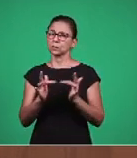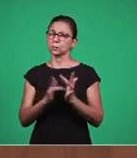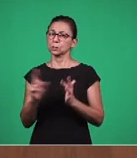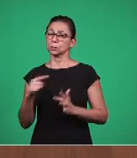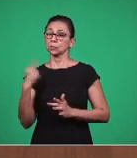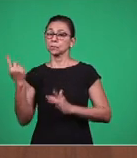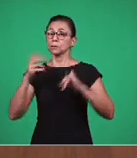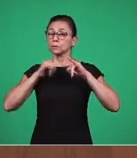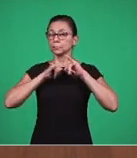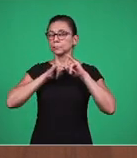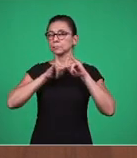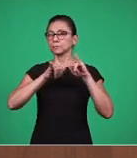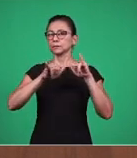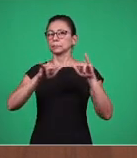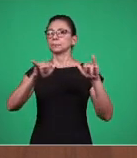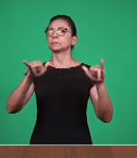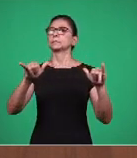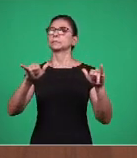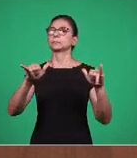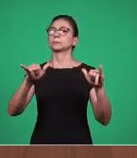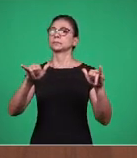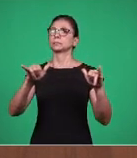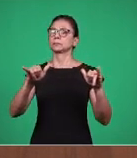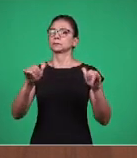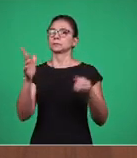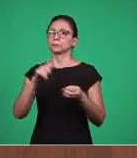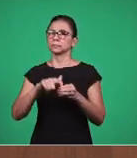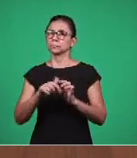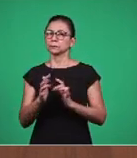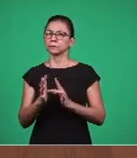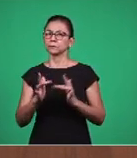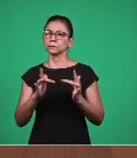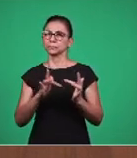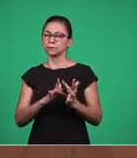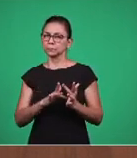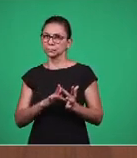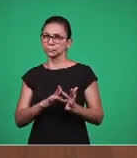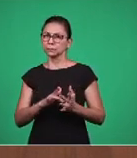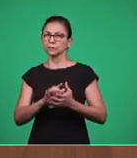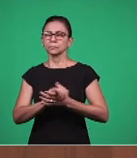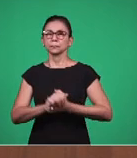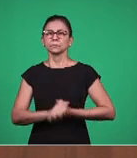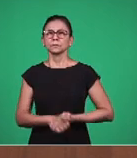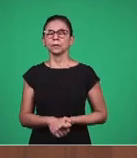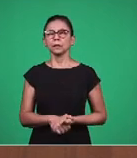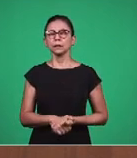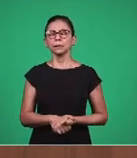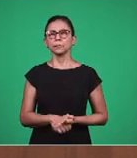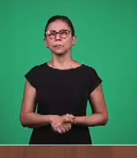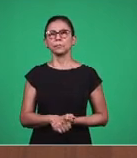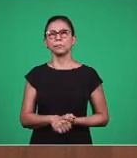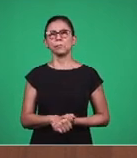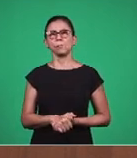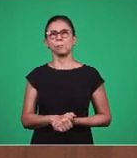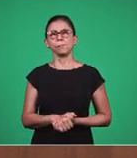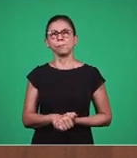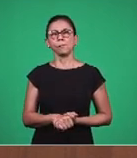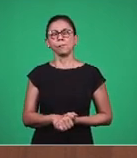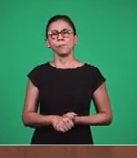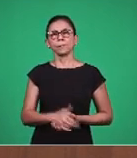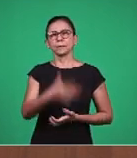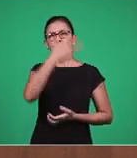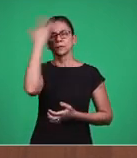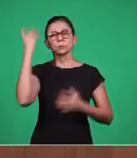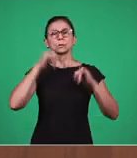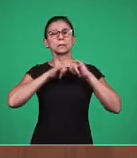proclamadores desse tempo. Arautos, profetas, trombetas que se levantam nessa